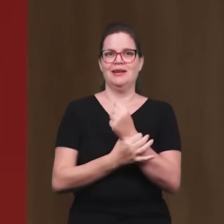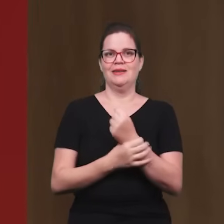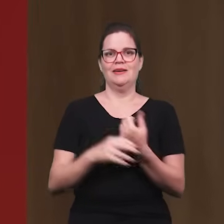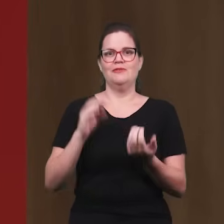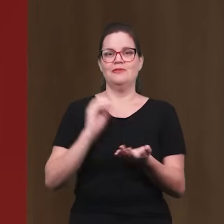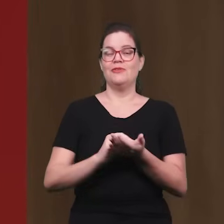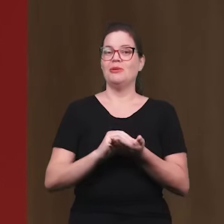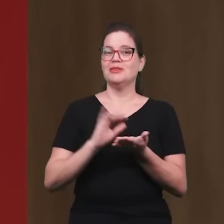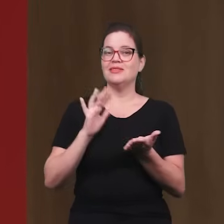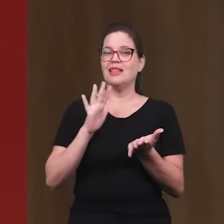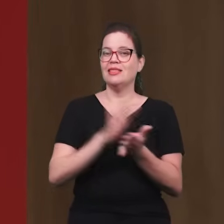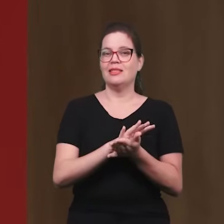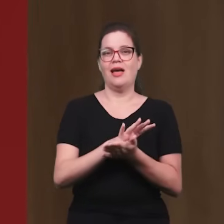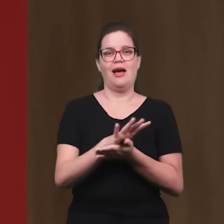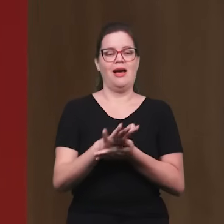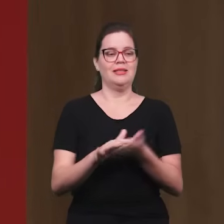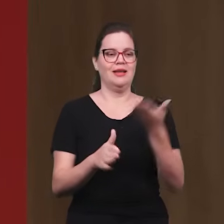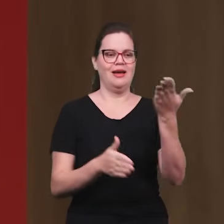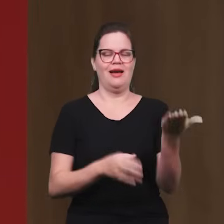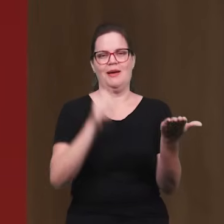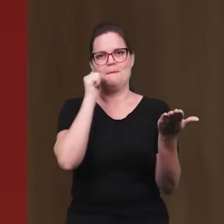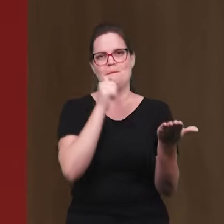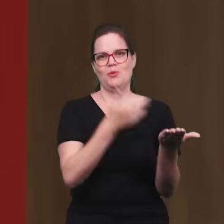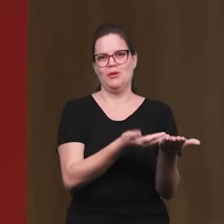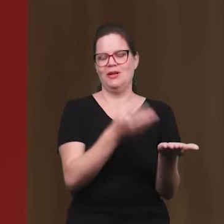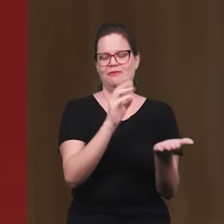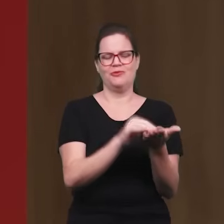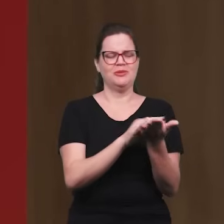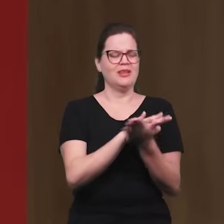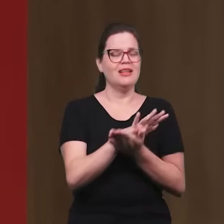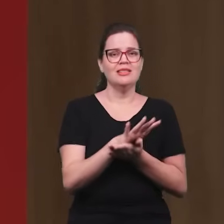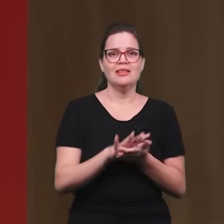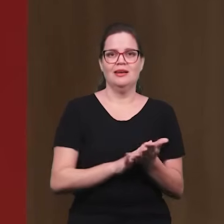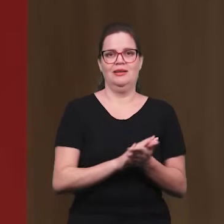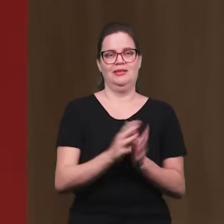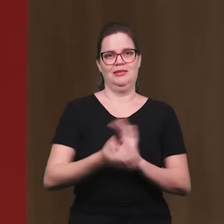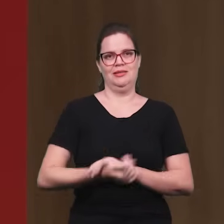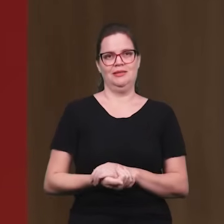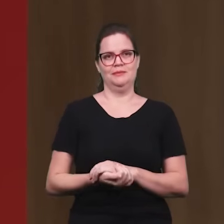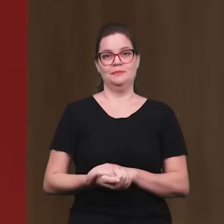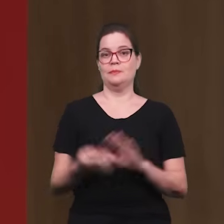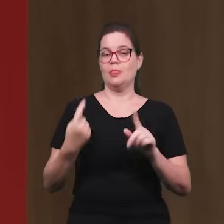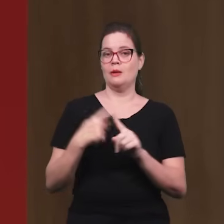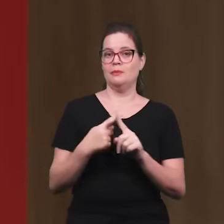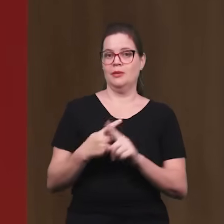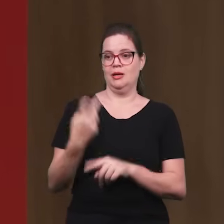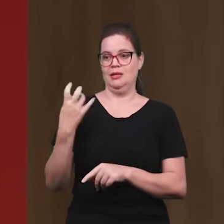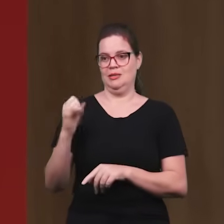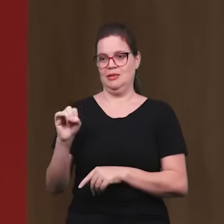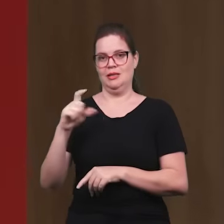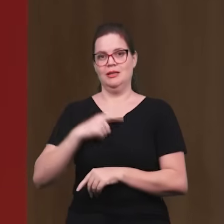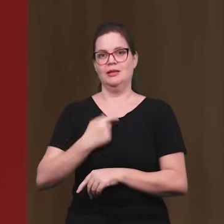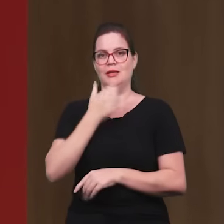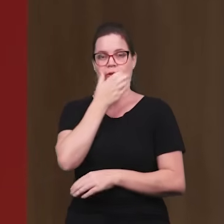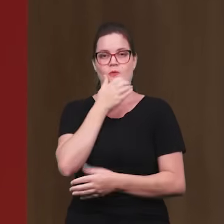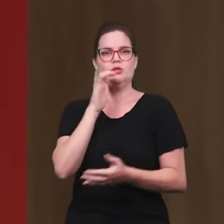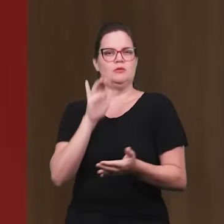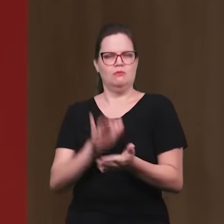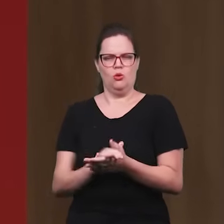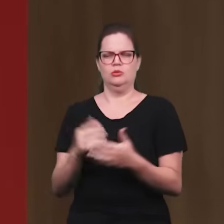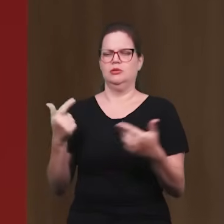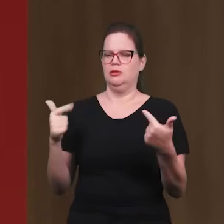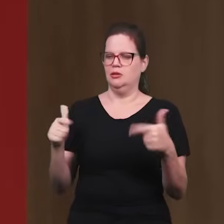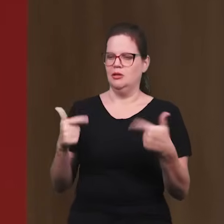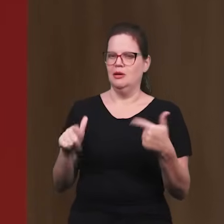fazenda faltará a essa mulher, seja ela aquela que tem um esposo, que trabalha, que está ali